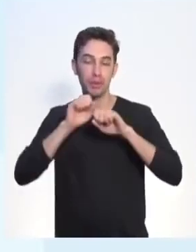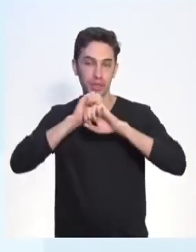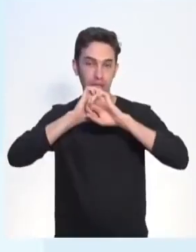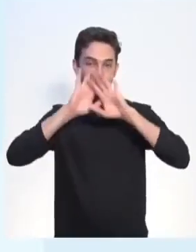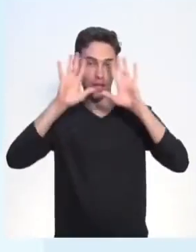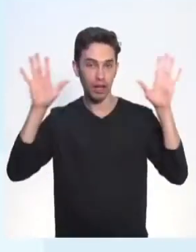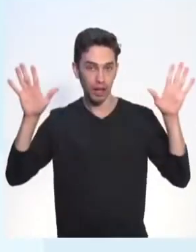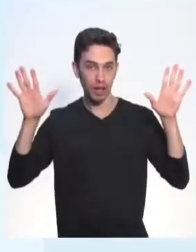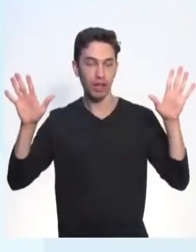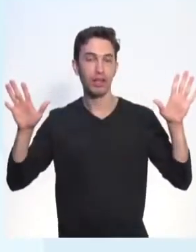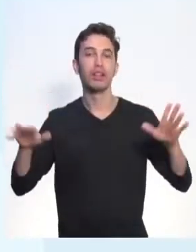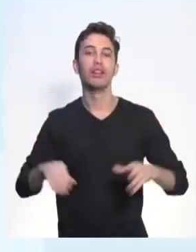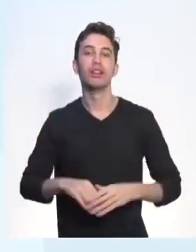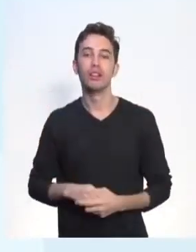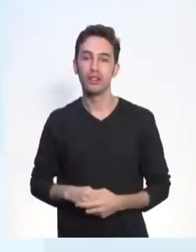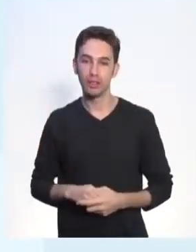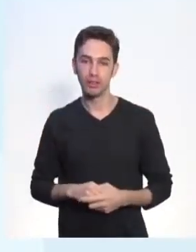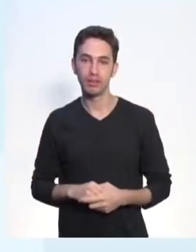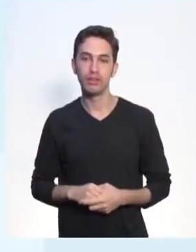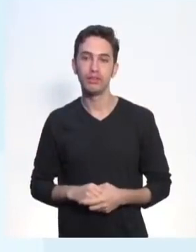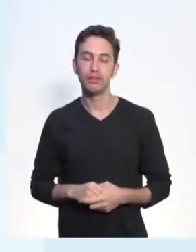clara.